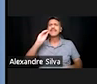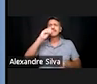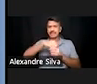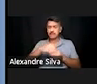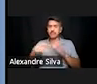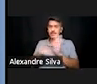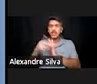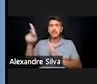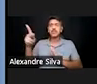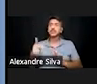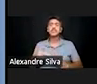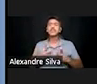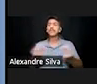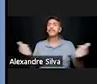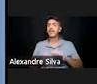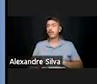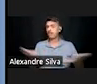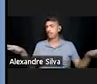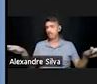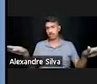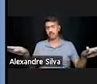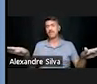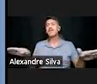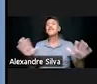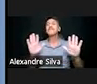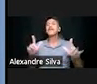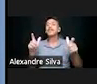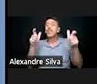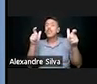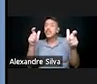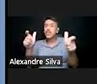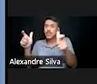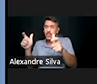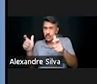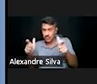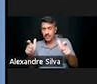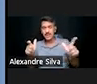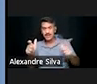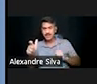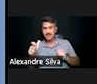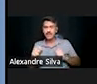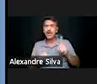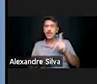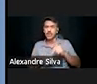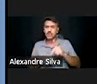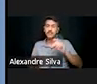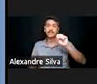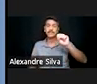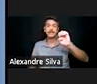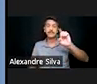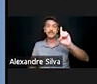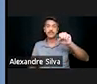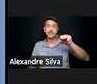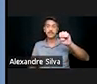ter existido ali foi destruída. Mas nos locais onde a gente tem essencialmente rochas sedimentares, essas